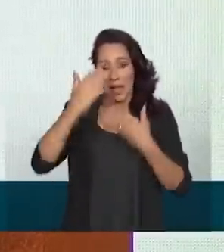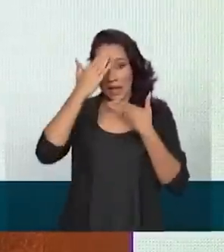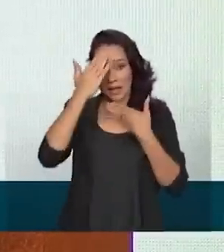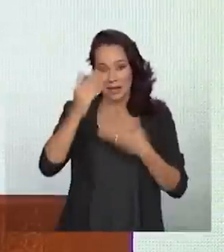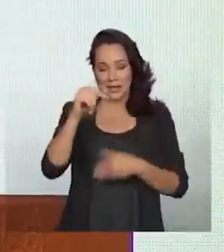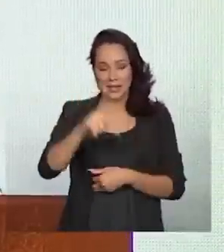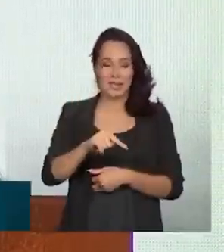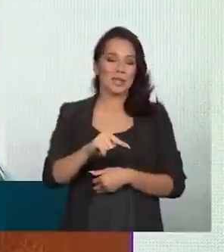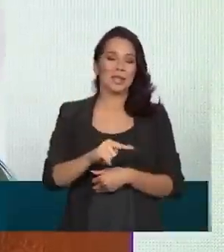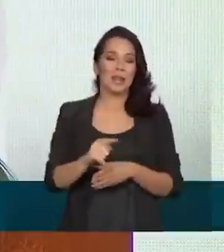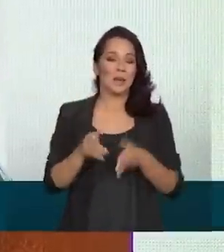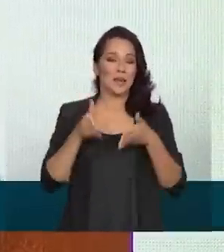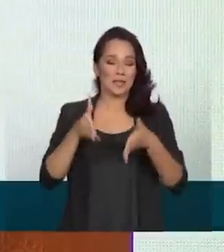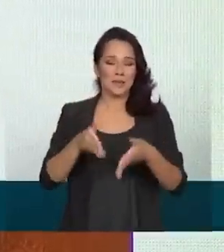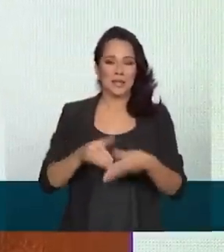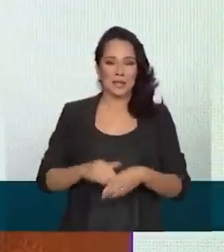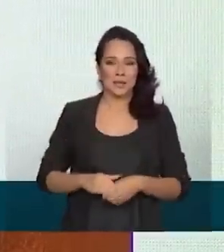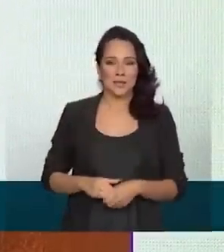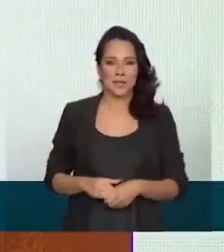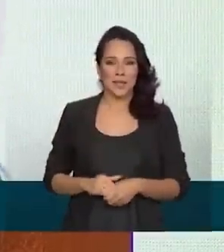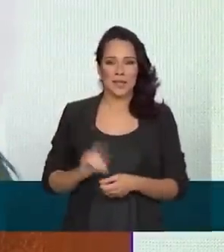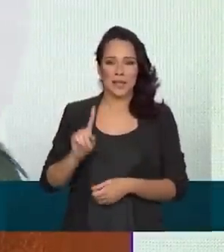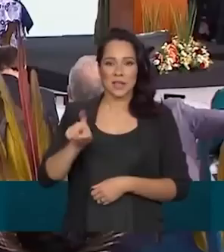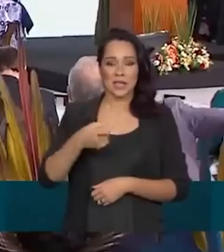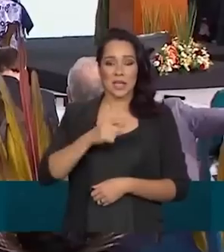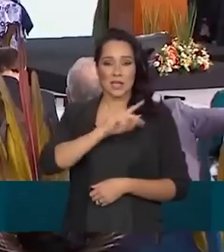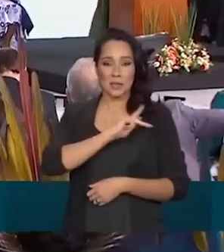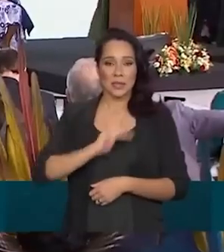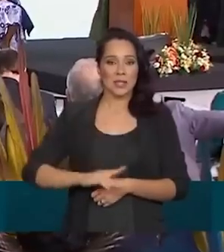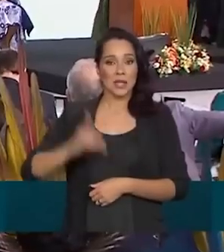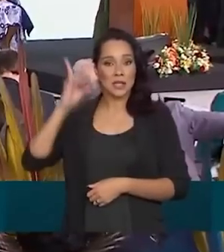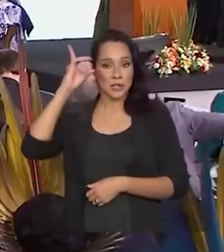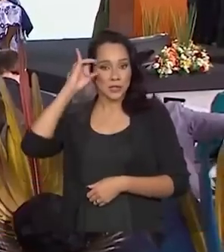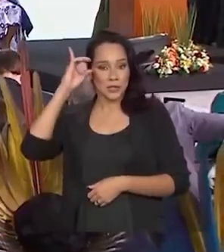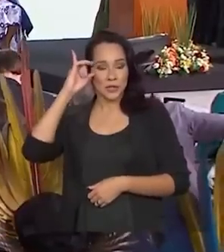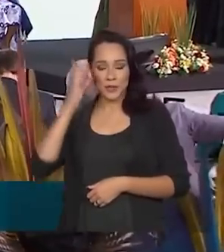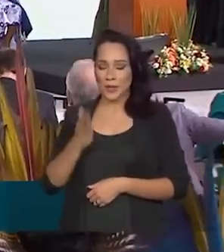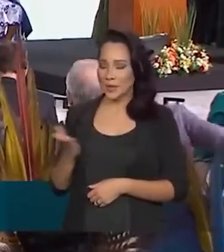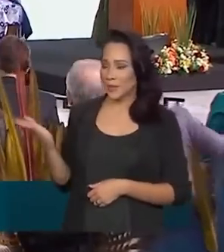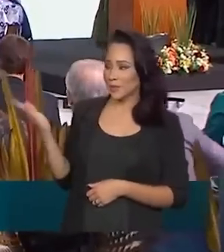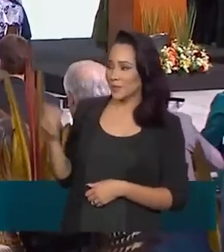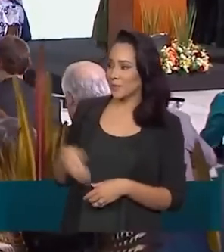Agradeço aqui a presença da nossa ex-presidenta Dilma Rousseff.